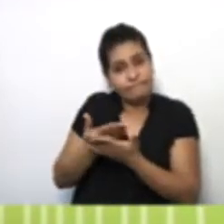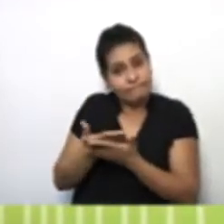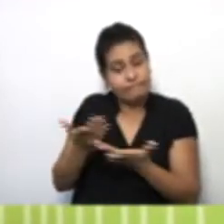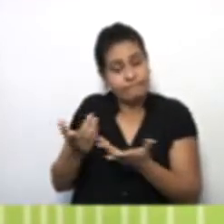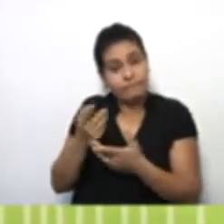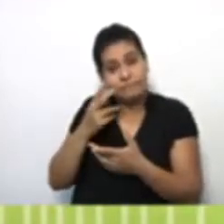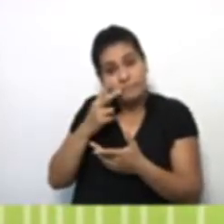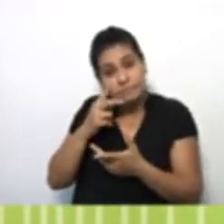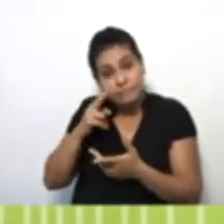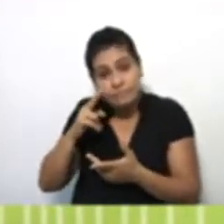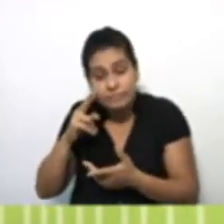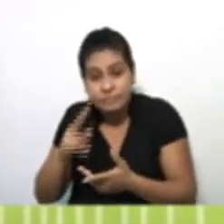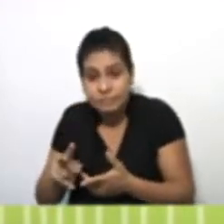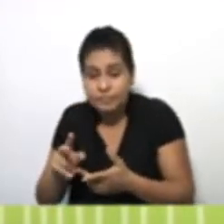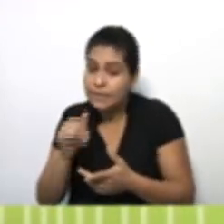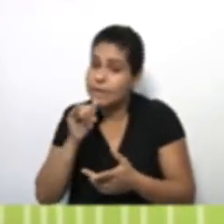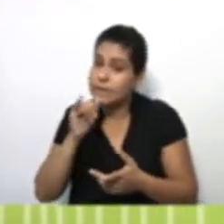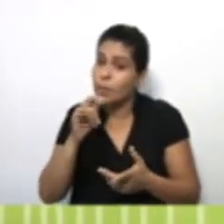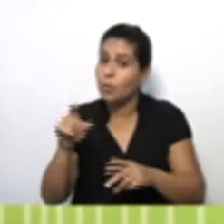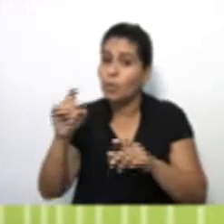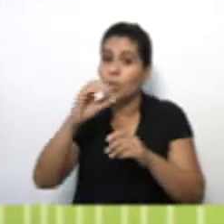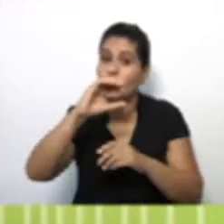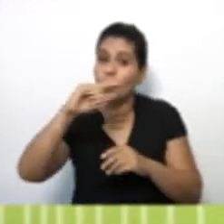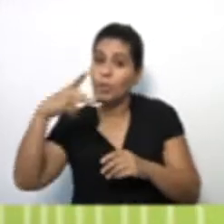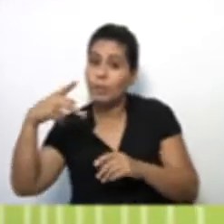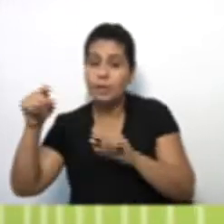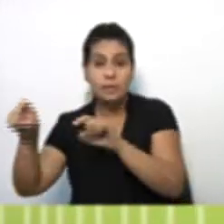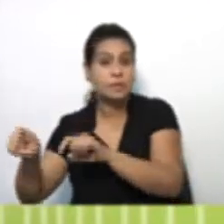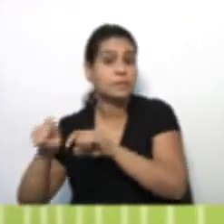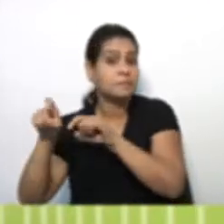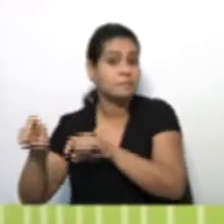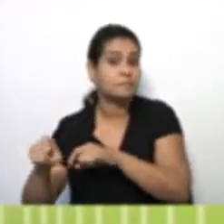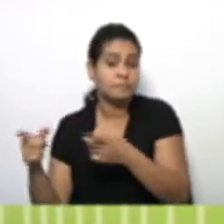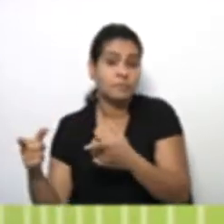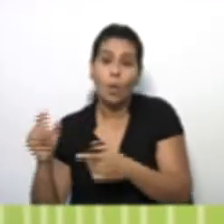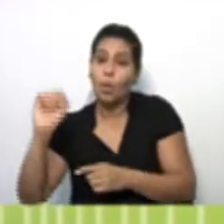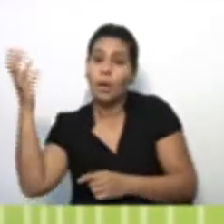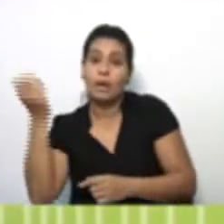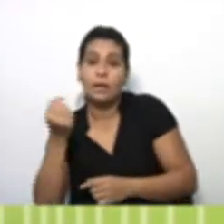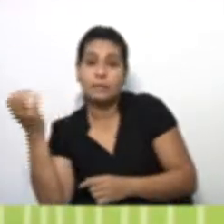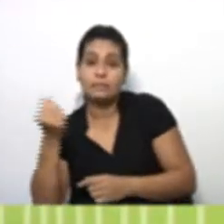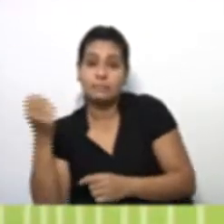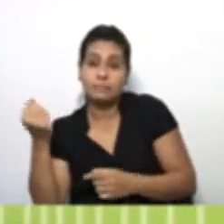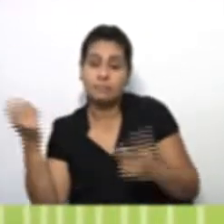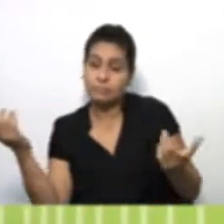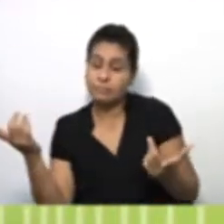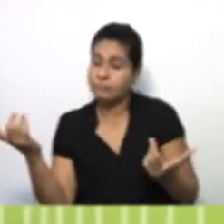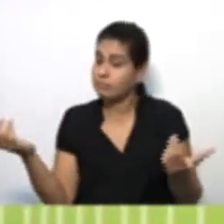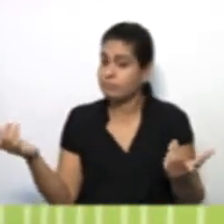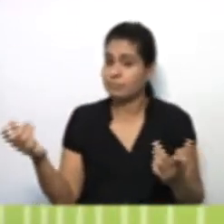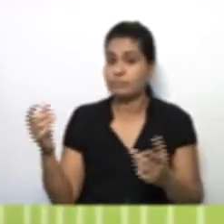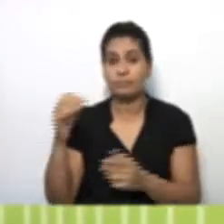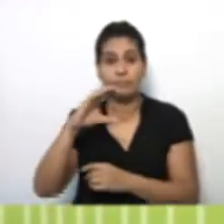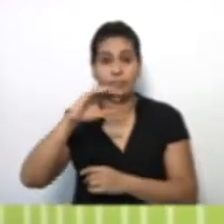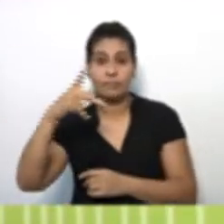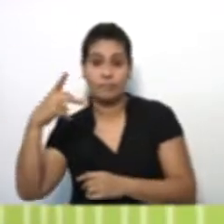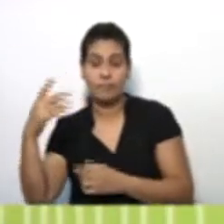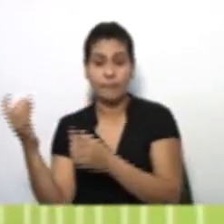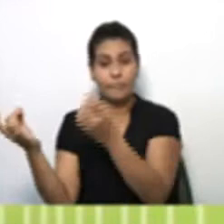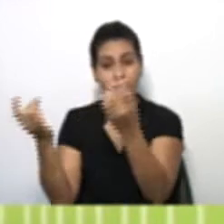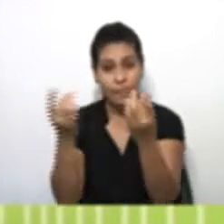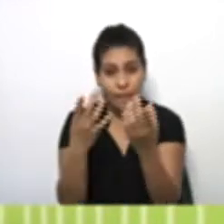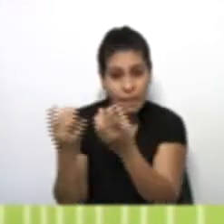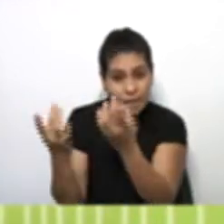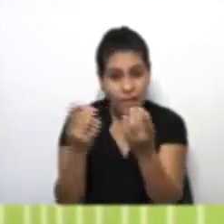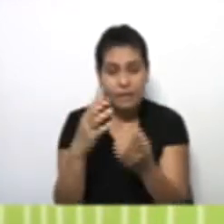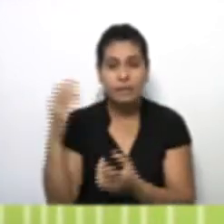sua cooperativa, por exemplo, de agropecuária, né? De, por exemplo, de leite, né? Aquela cooperativa de leite lá para poder vender para o